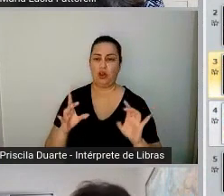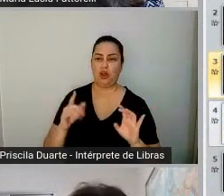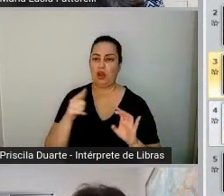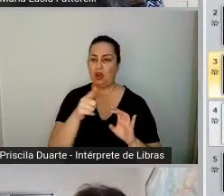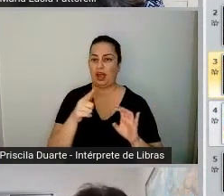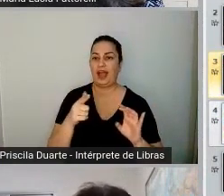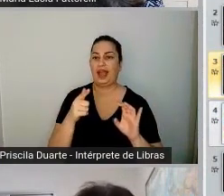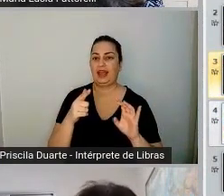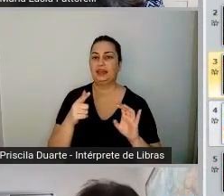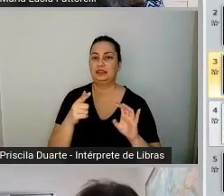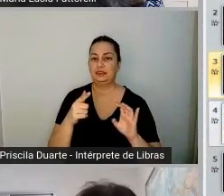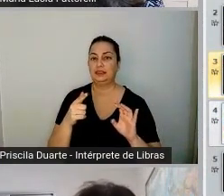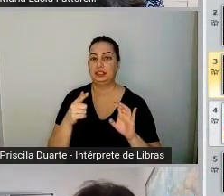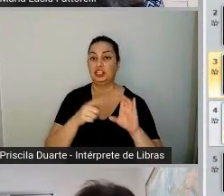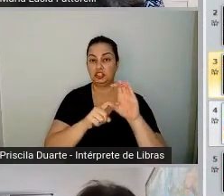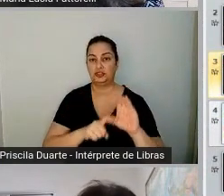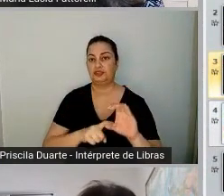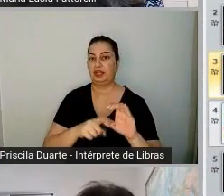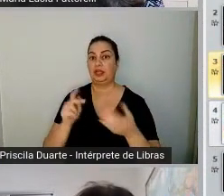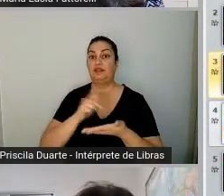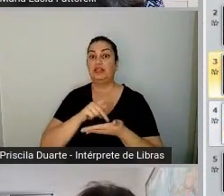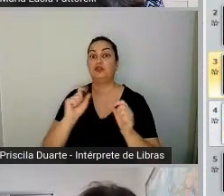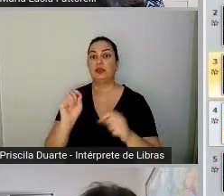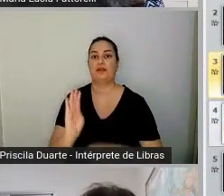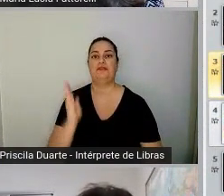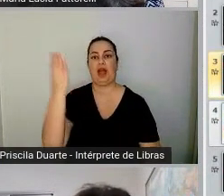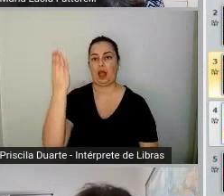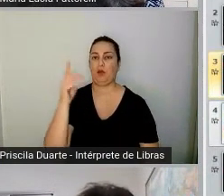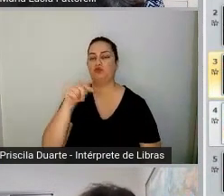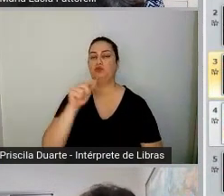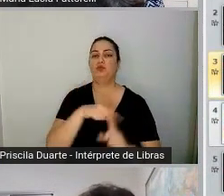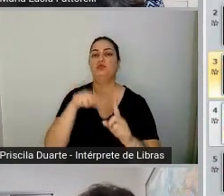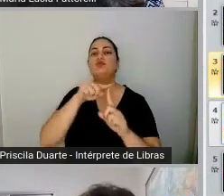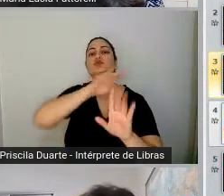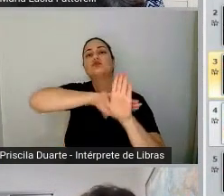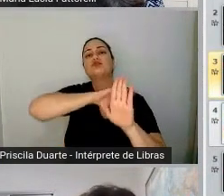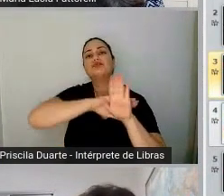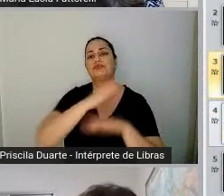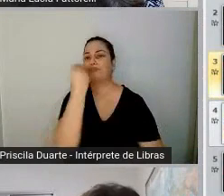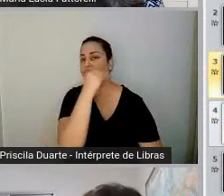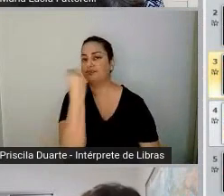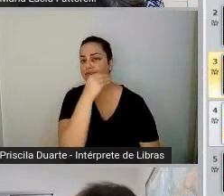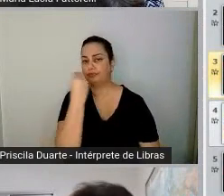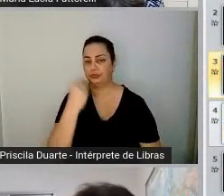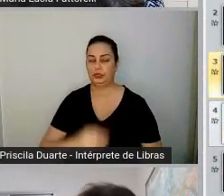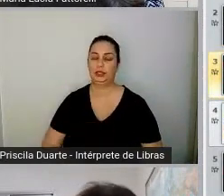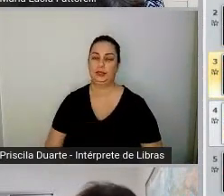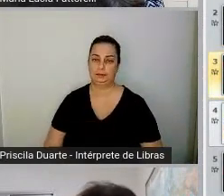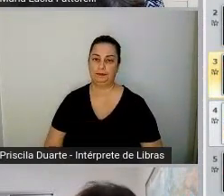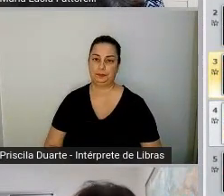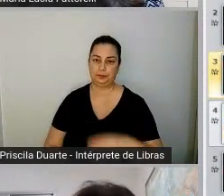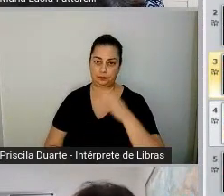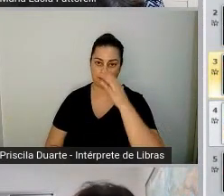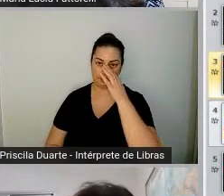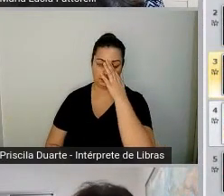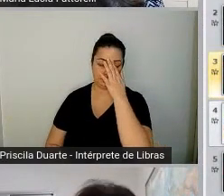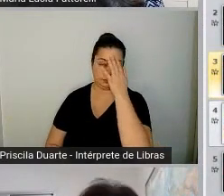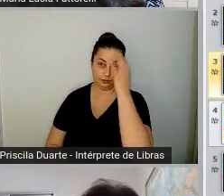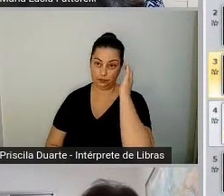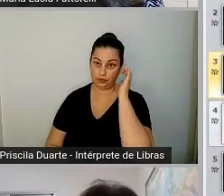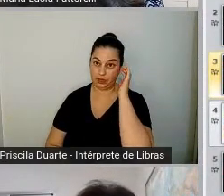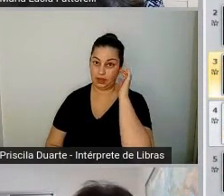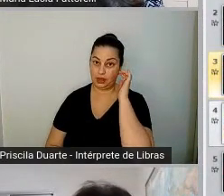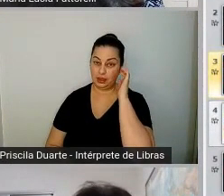verdade, é uma grande manipulação. Nas indicações de leitura, que estão aí depois os inscritos no seminário vão poder